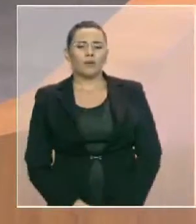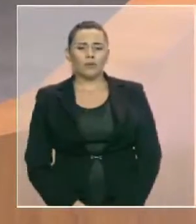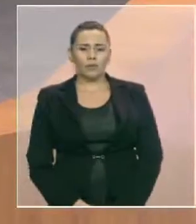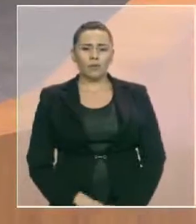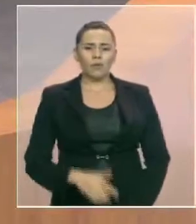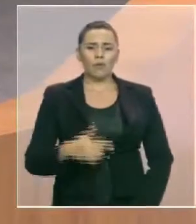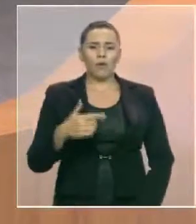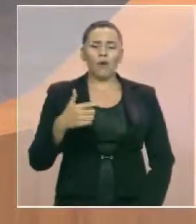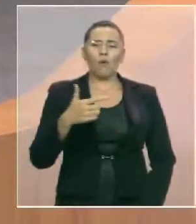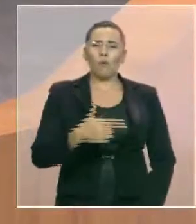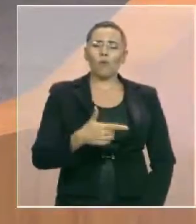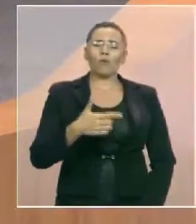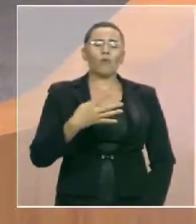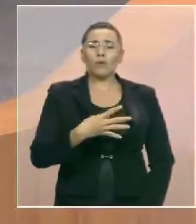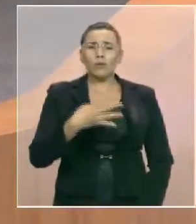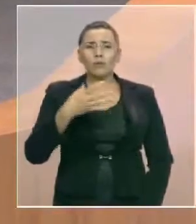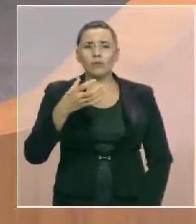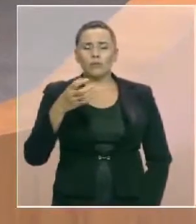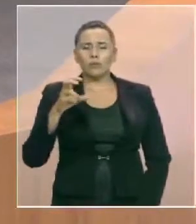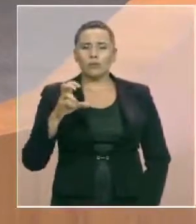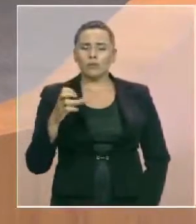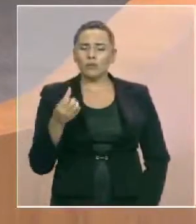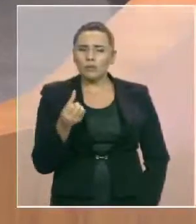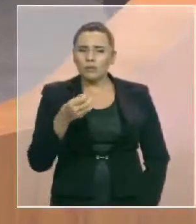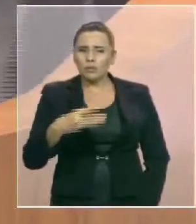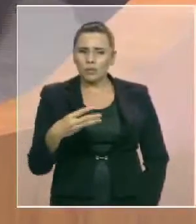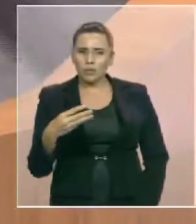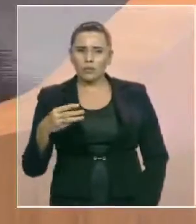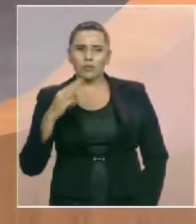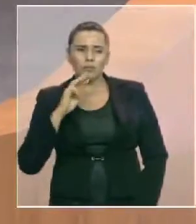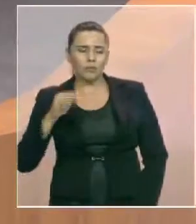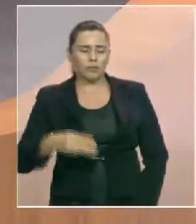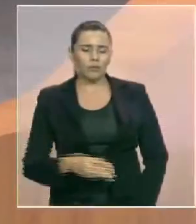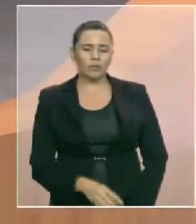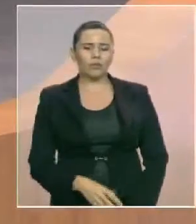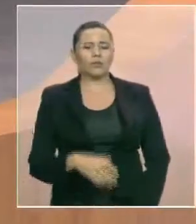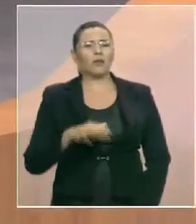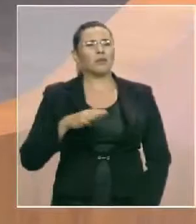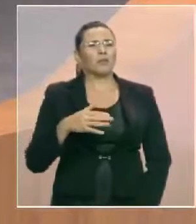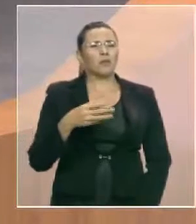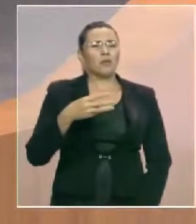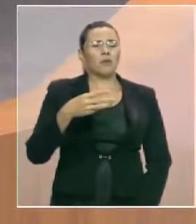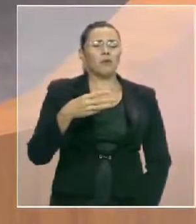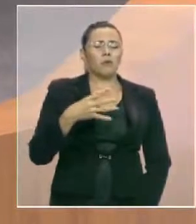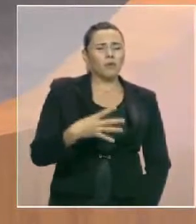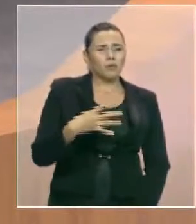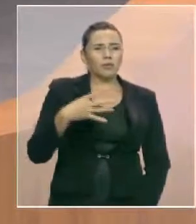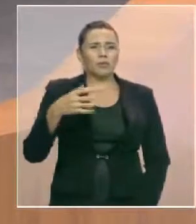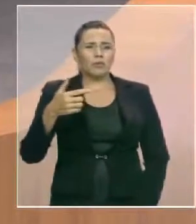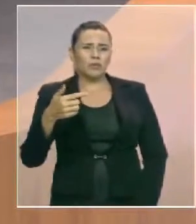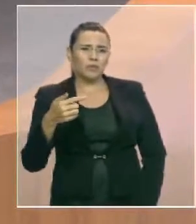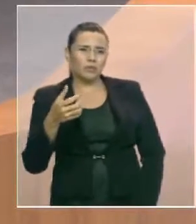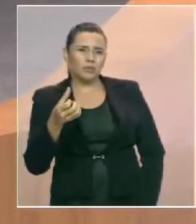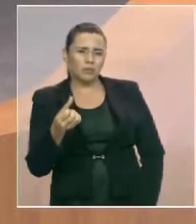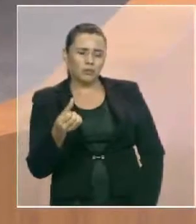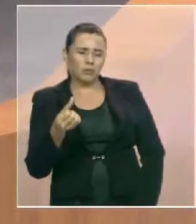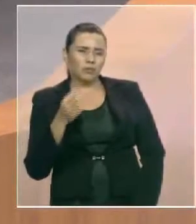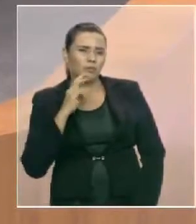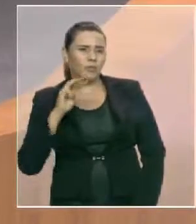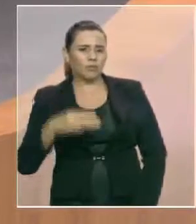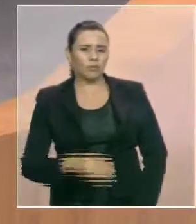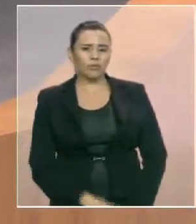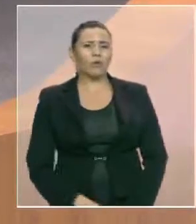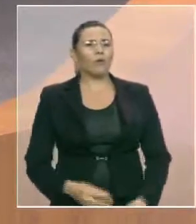2018 463 milhões, para 2019 486 milhões. Eu quero saber de onde é que o governo do Maranhão vai retirar quase